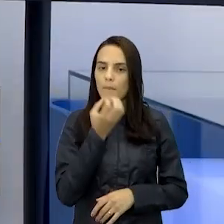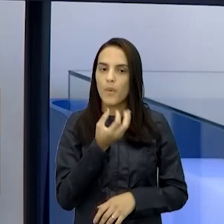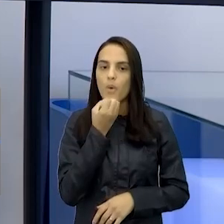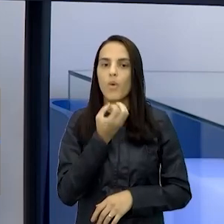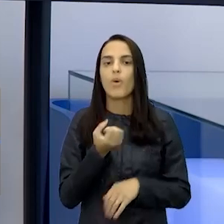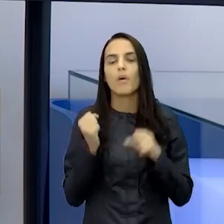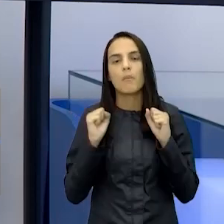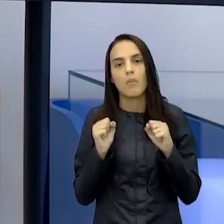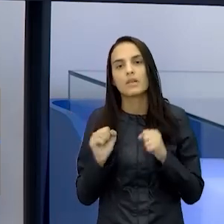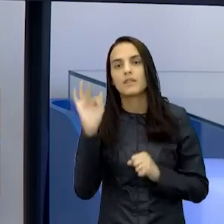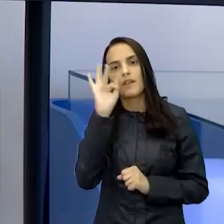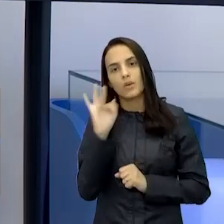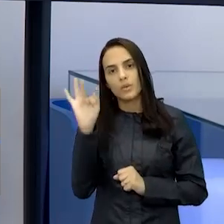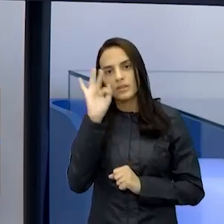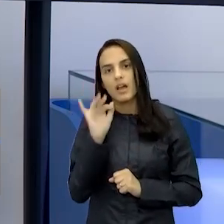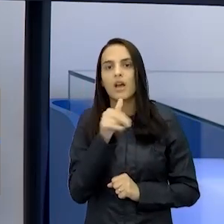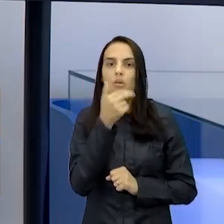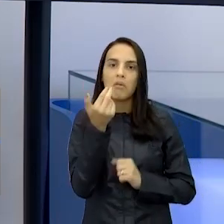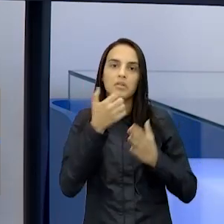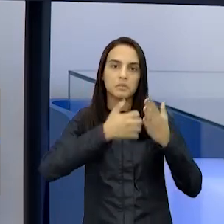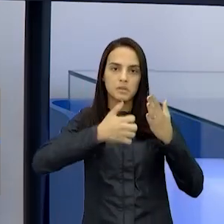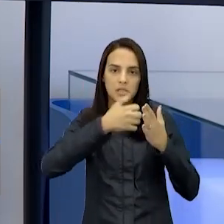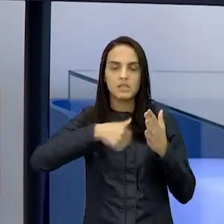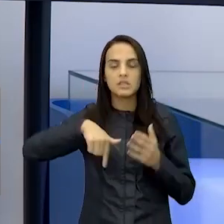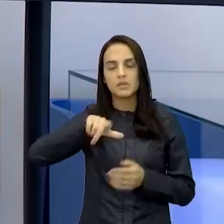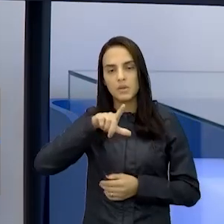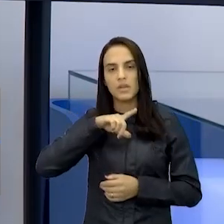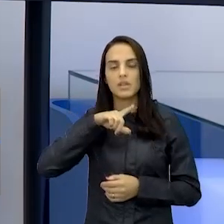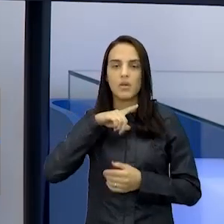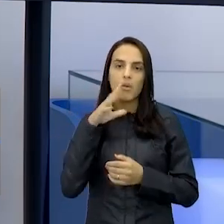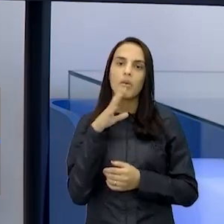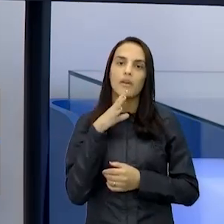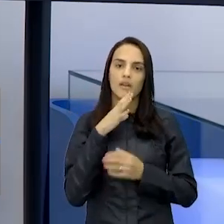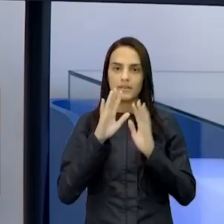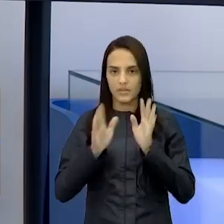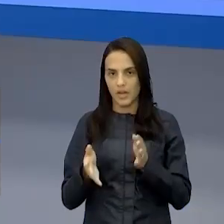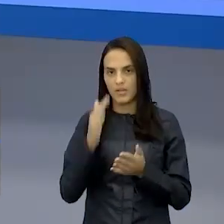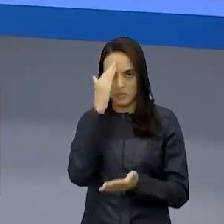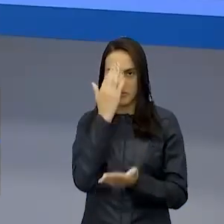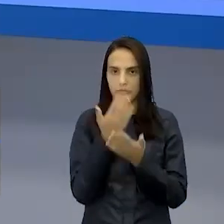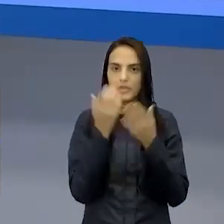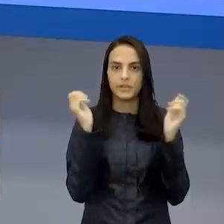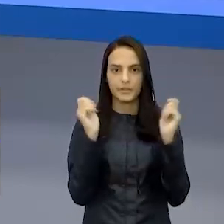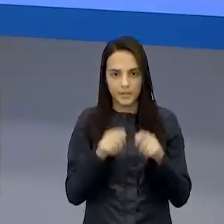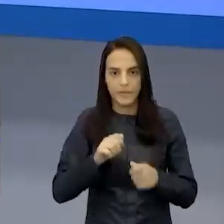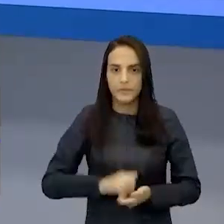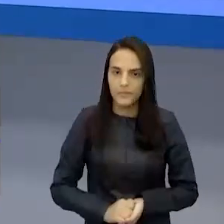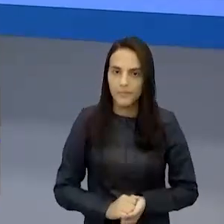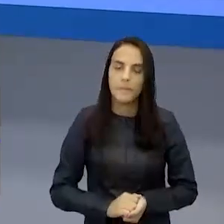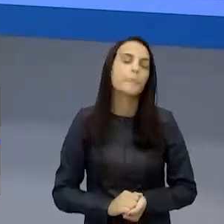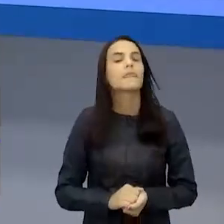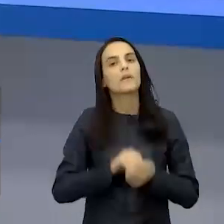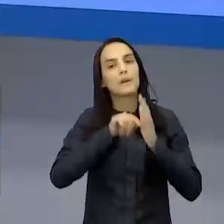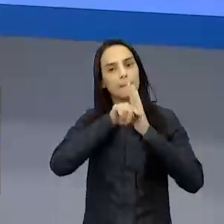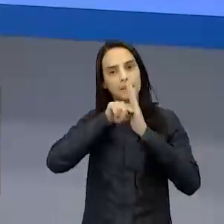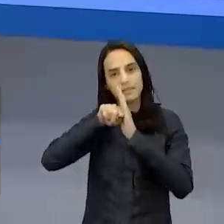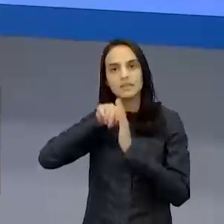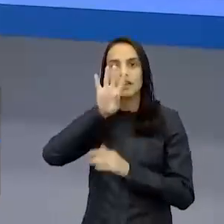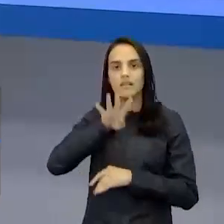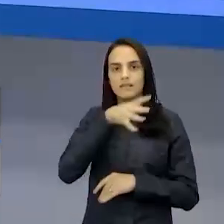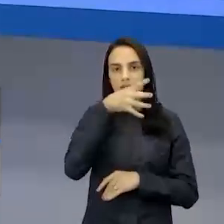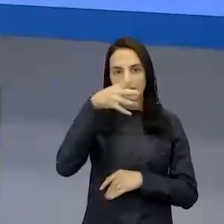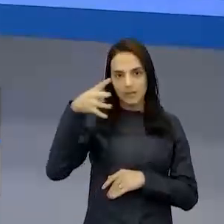ser de universidade ou pode ser de empresas que a gente conhece que são confiáveis, né? Tá. Então a pesquisa deles é sobre a tabela SAC, a